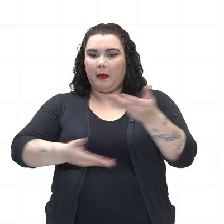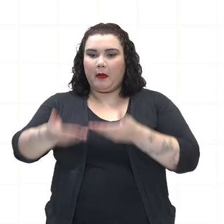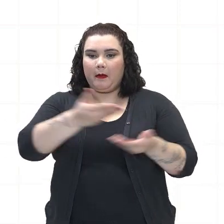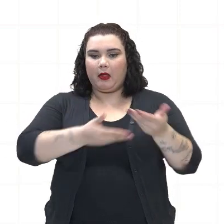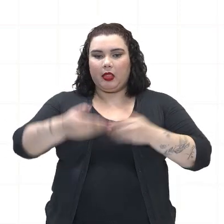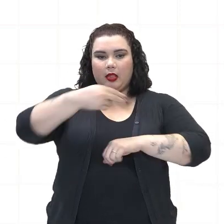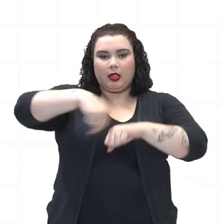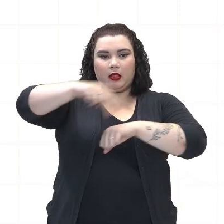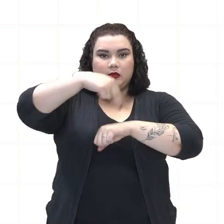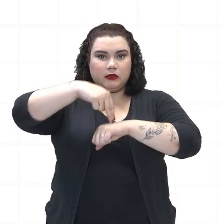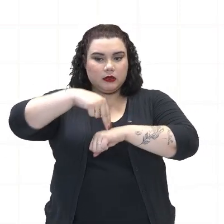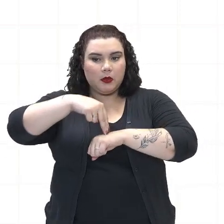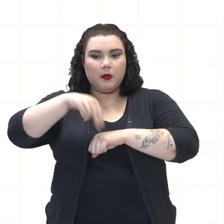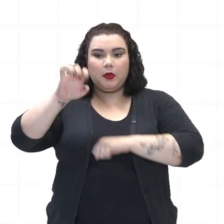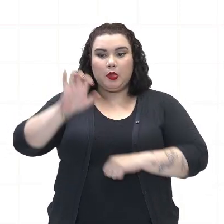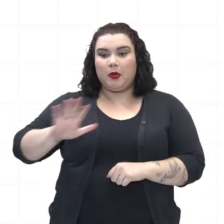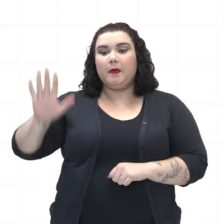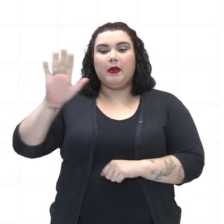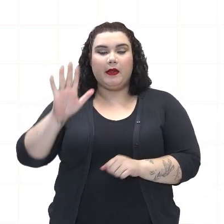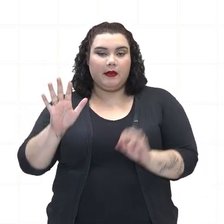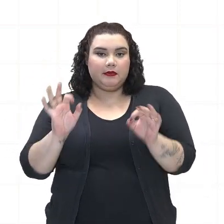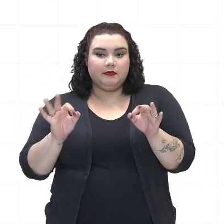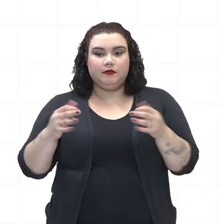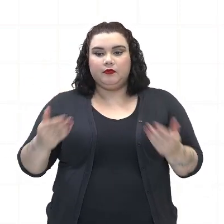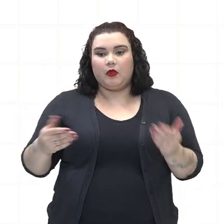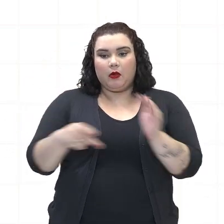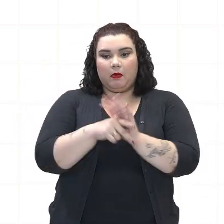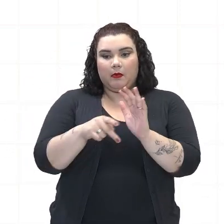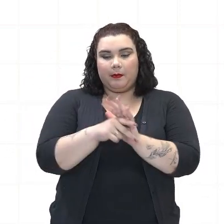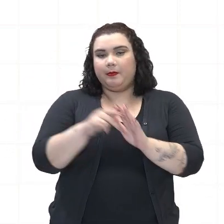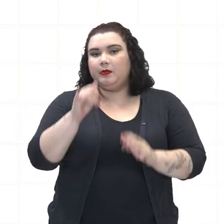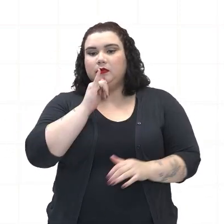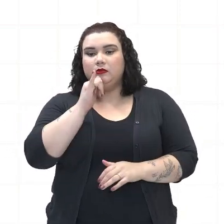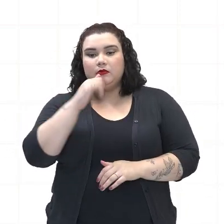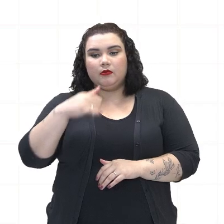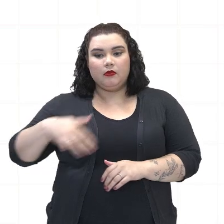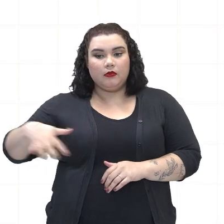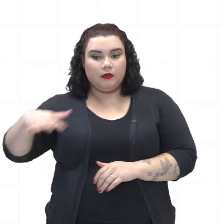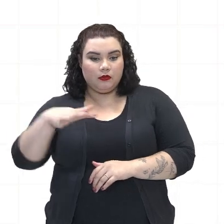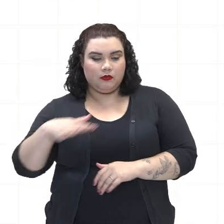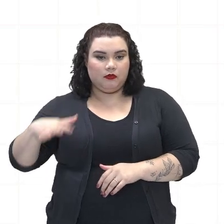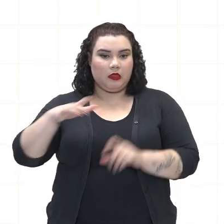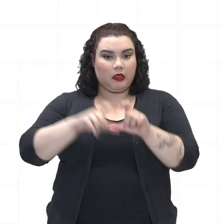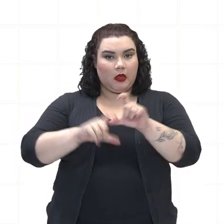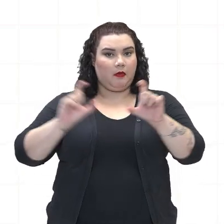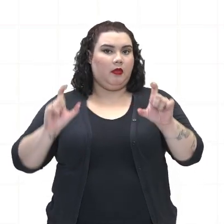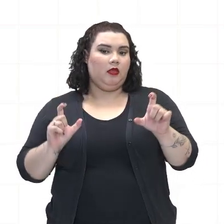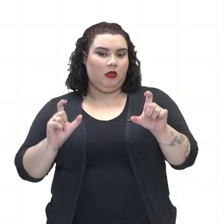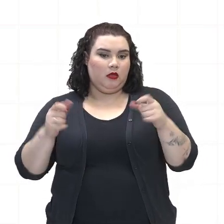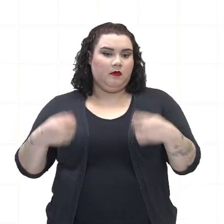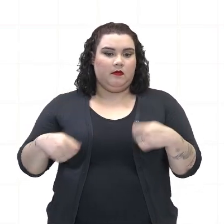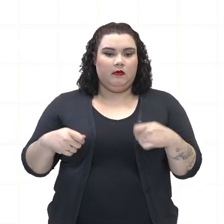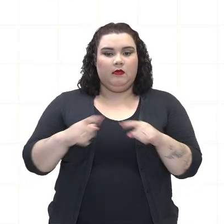nações europeias, né? Um continente que era para ser completamente independente, né? Acabou sendo